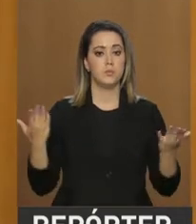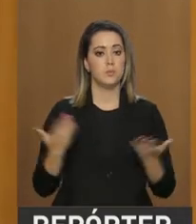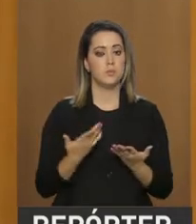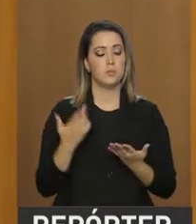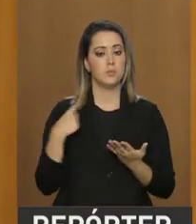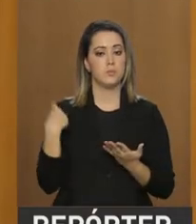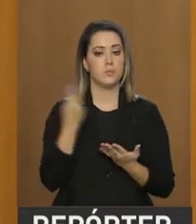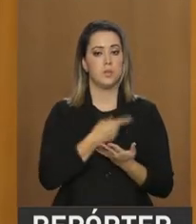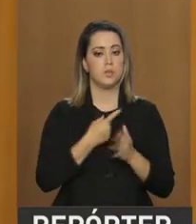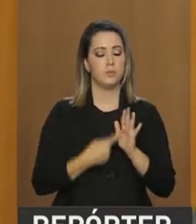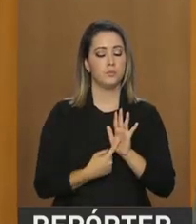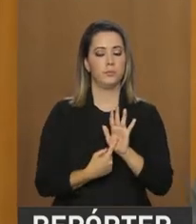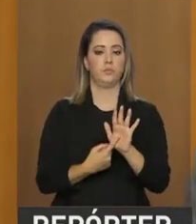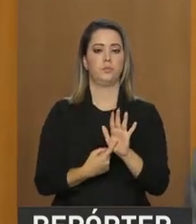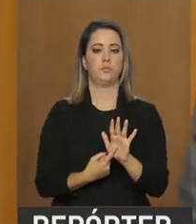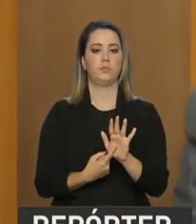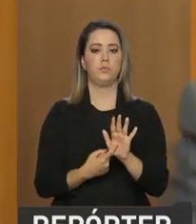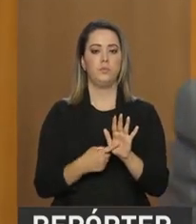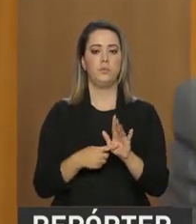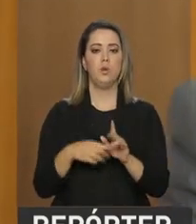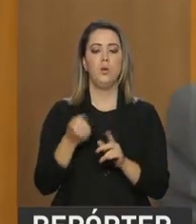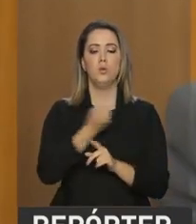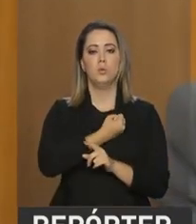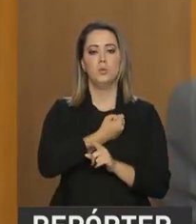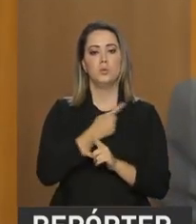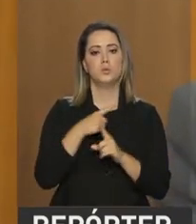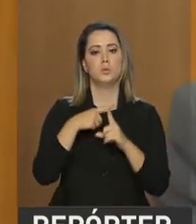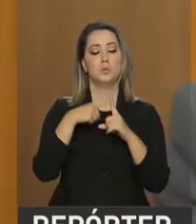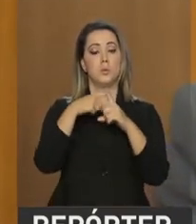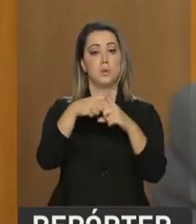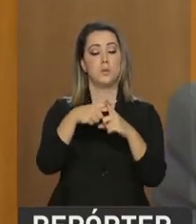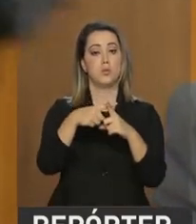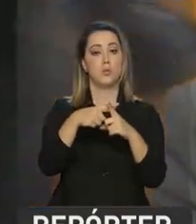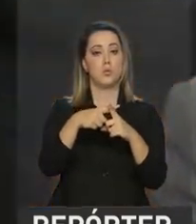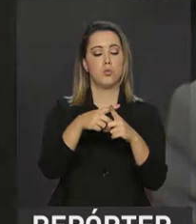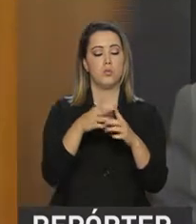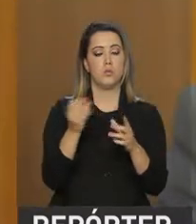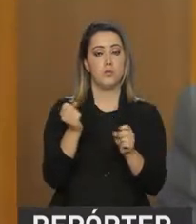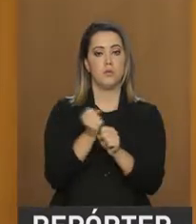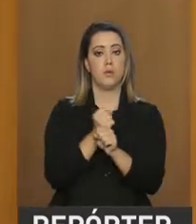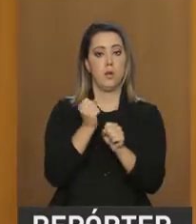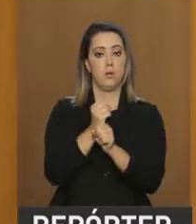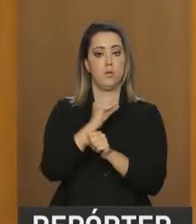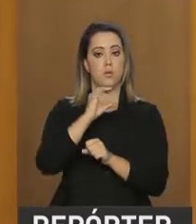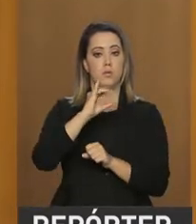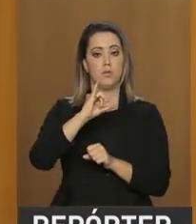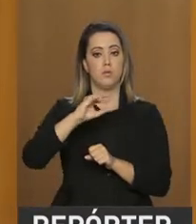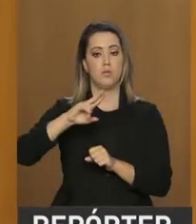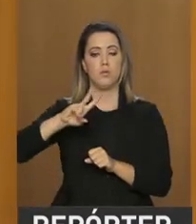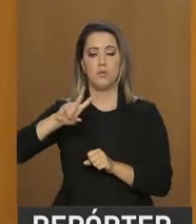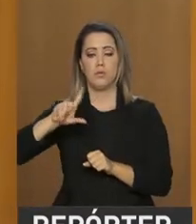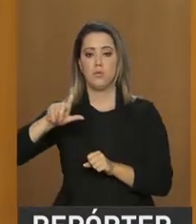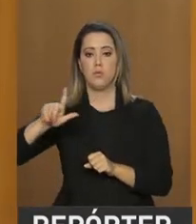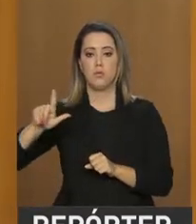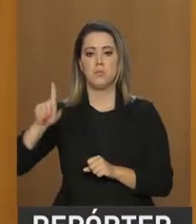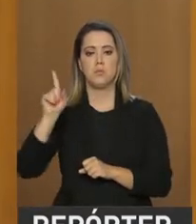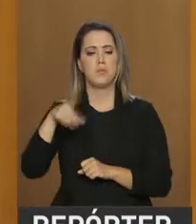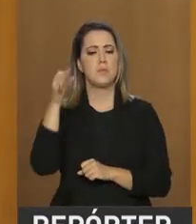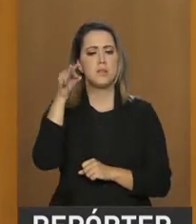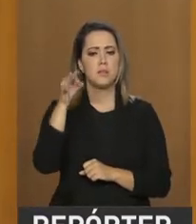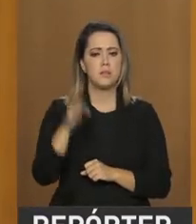nós apresentamos em números positivos na construção civil mas com certeza serão números